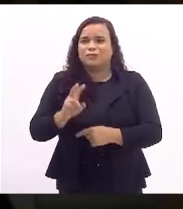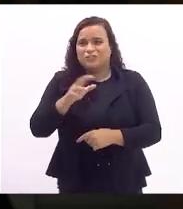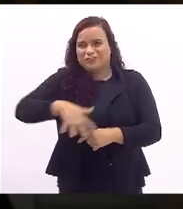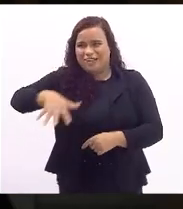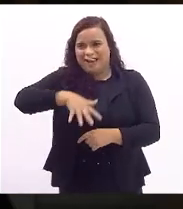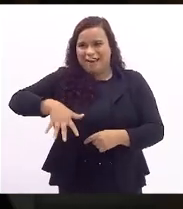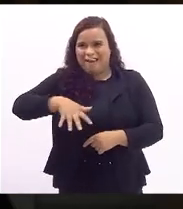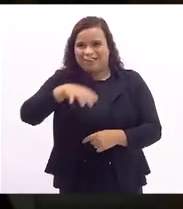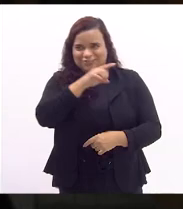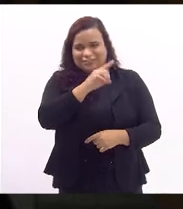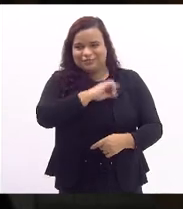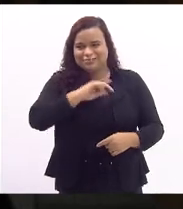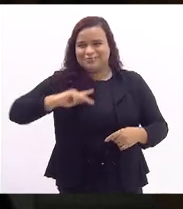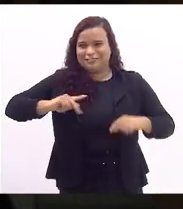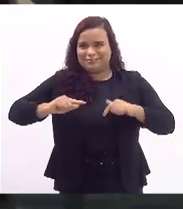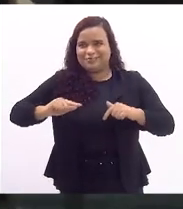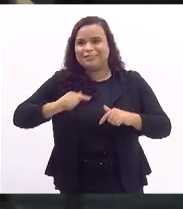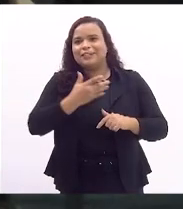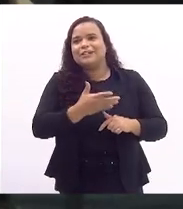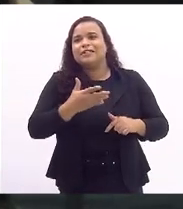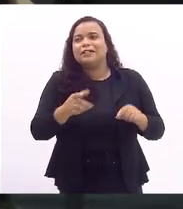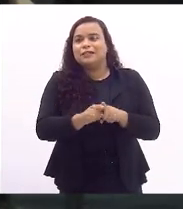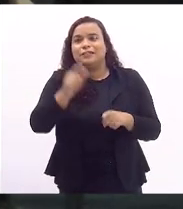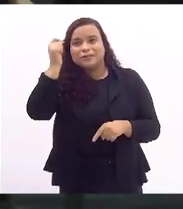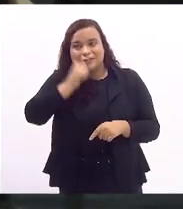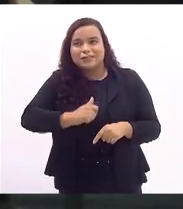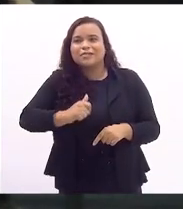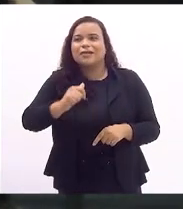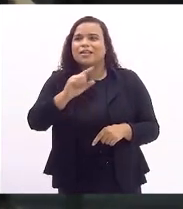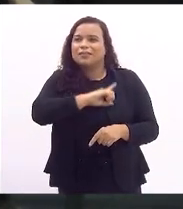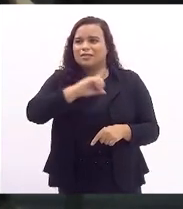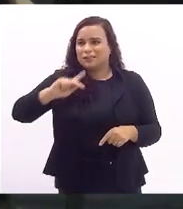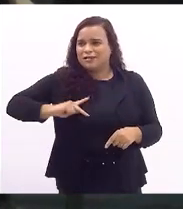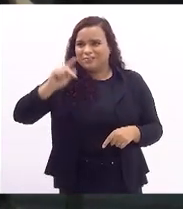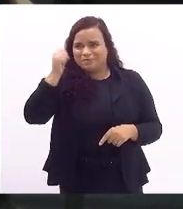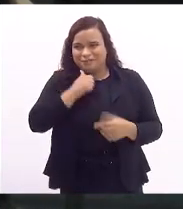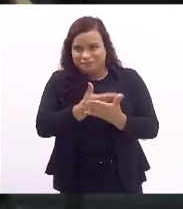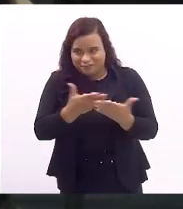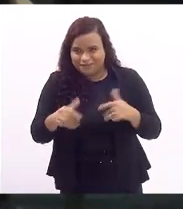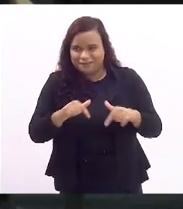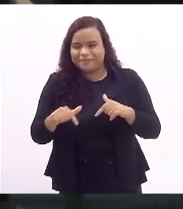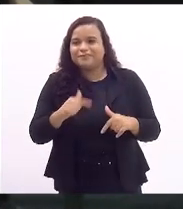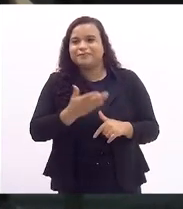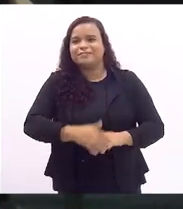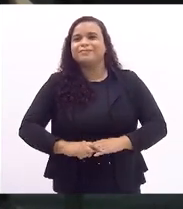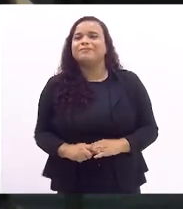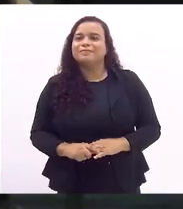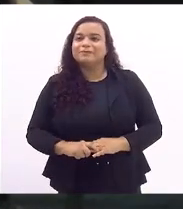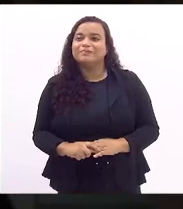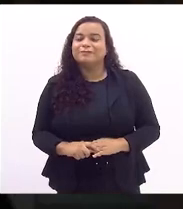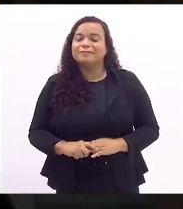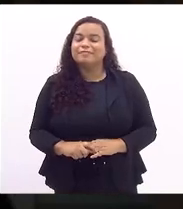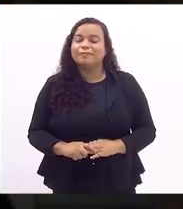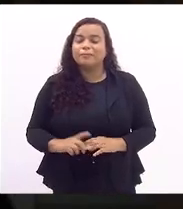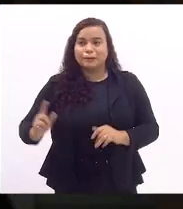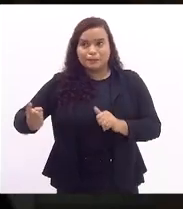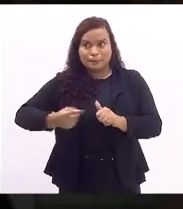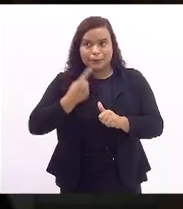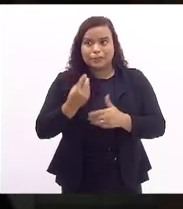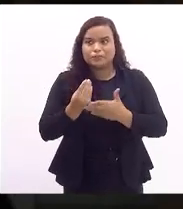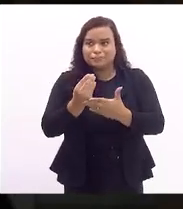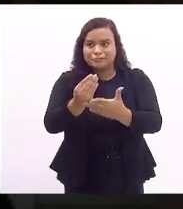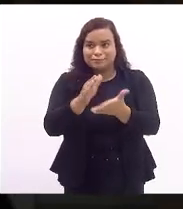senhoras defensores presentes aqui o primeiro